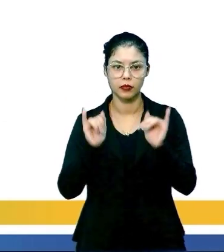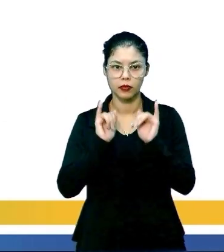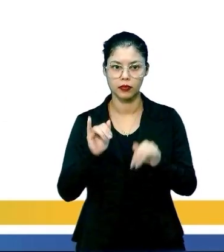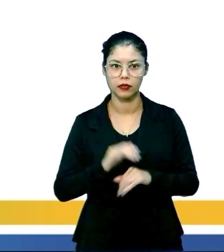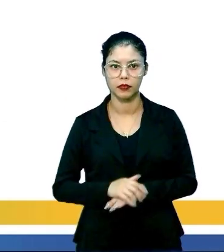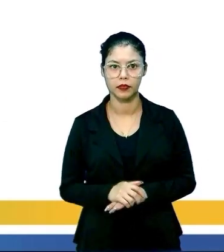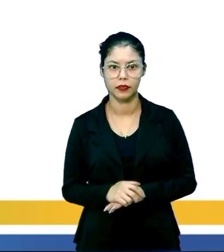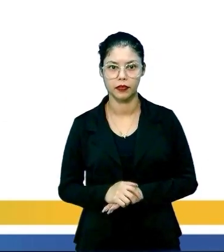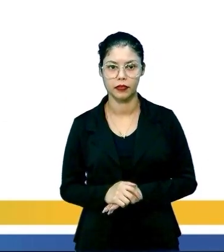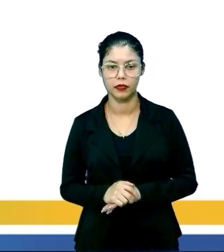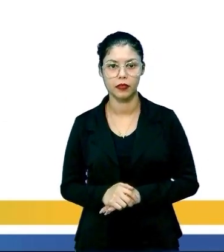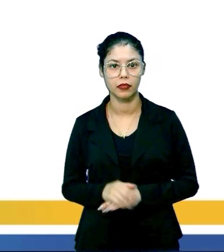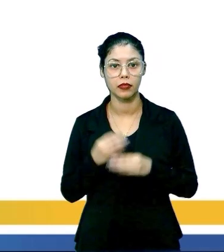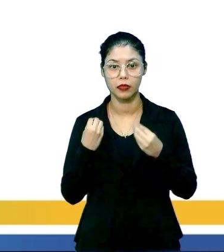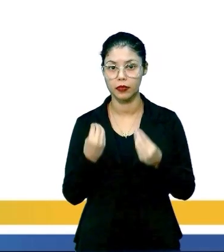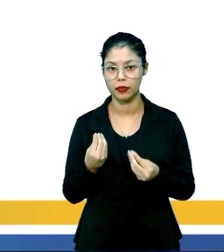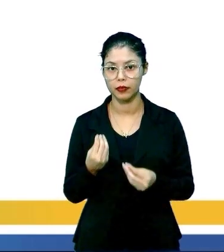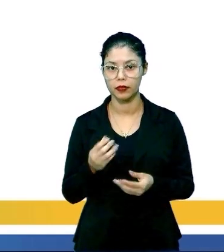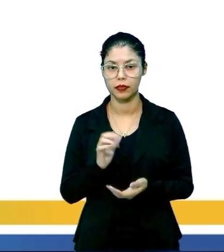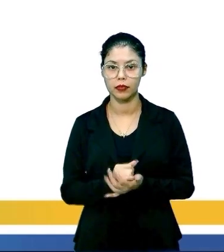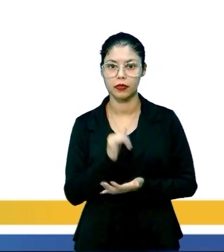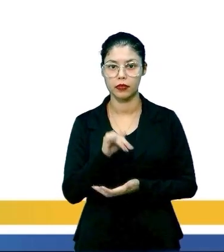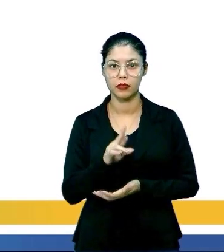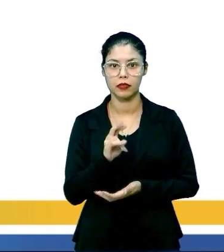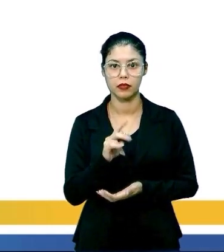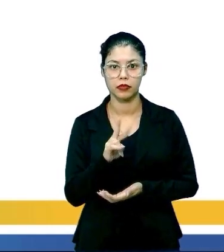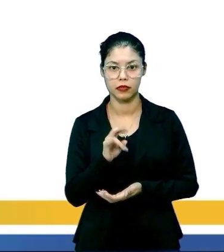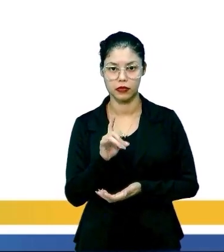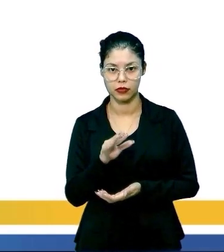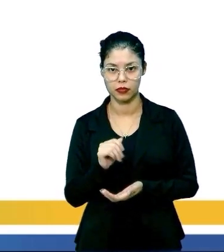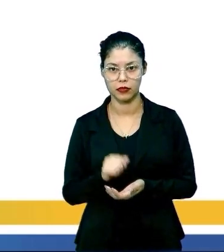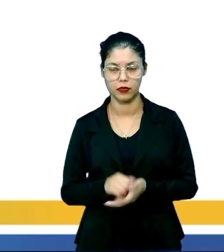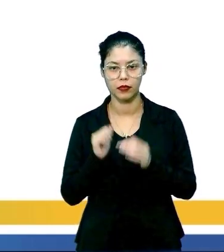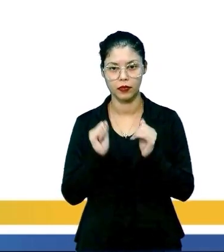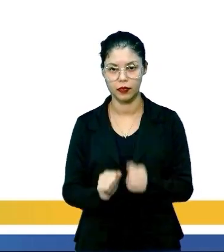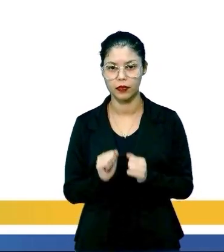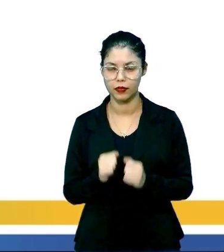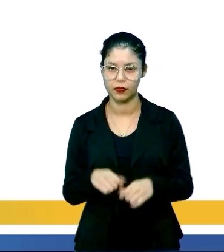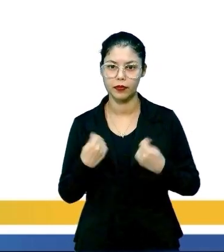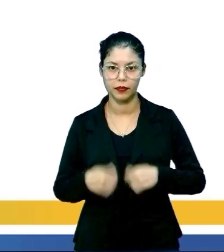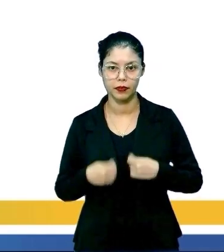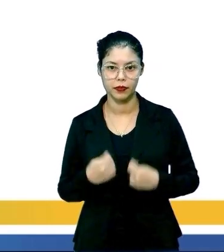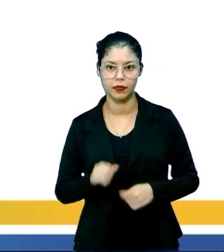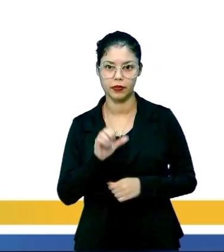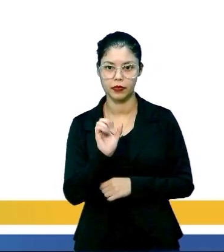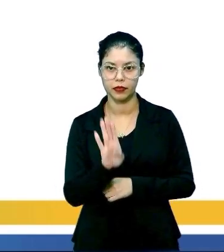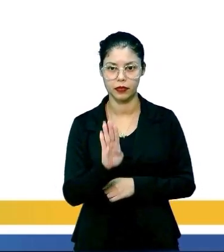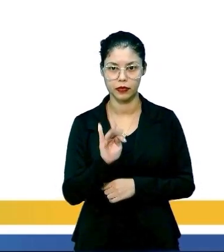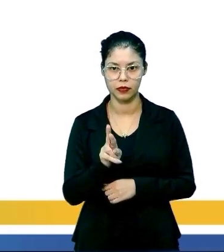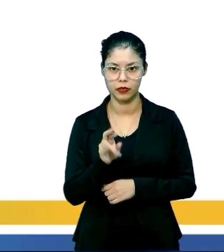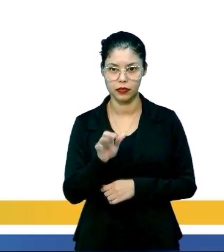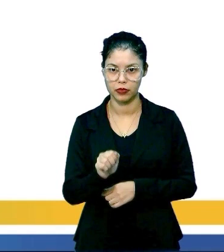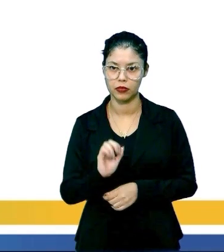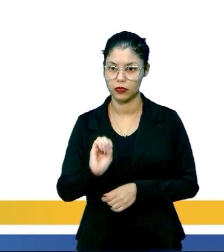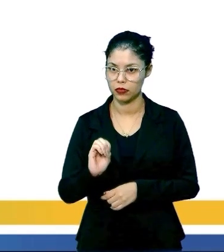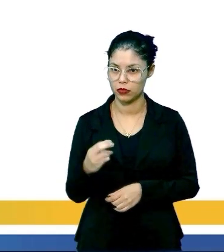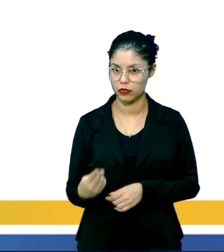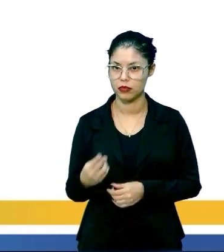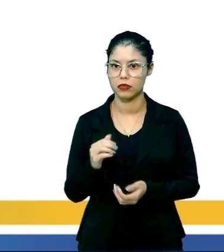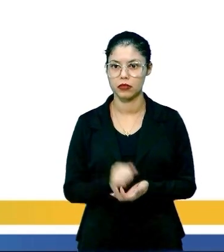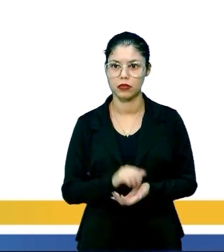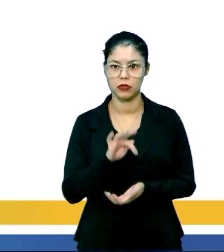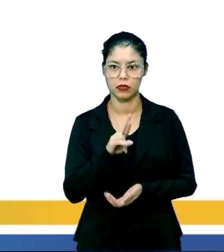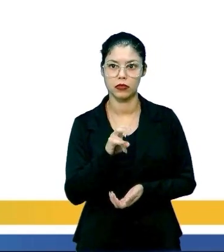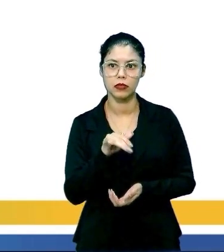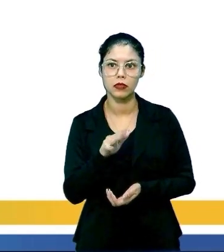informação. Para que a função seja inversível, ela precisa ser bijetora,